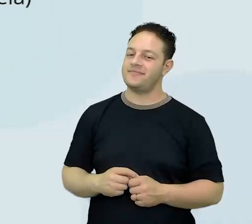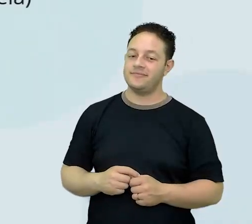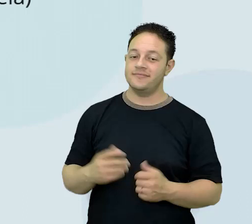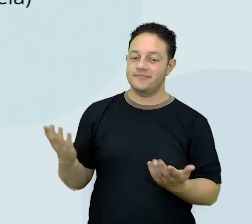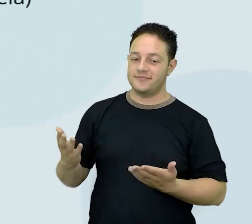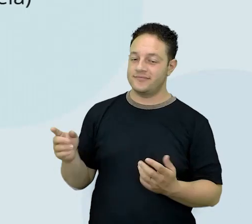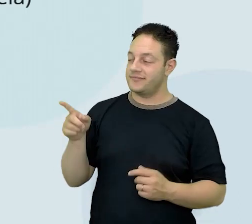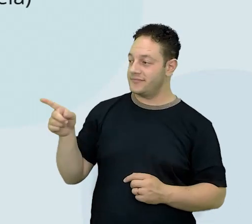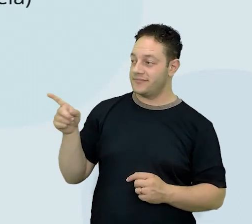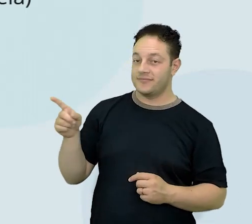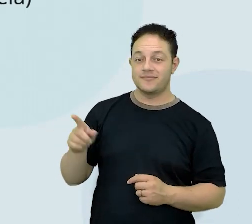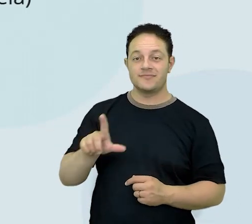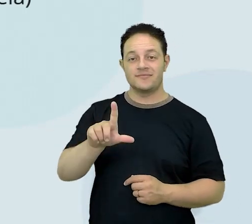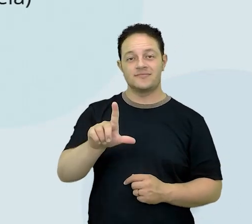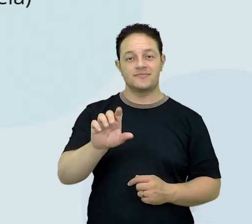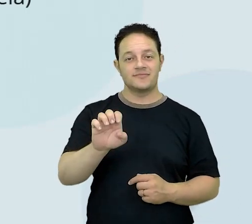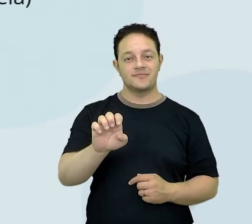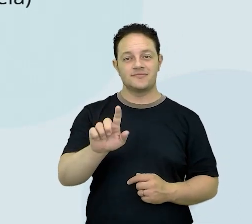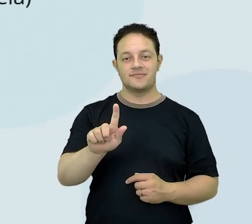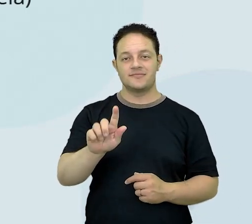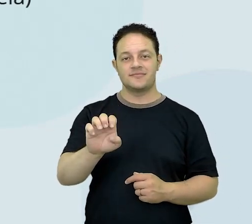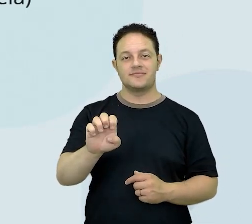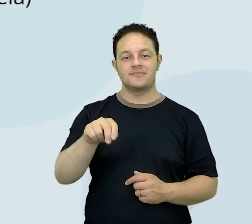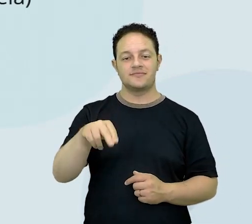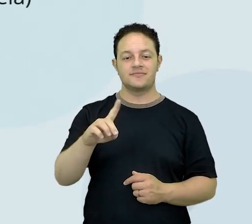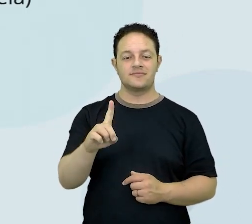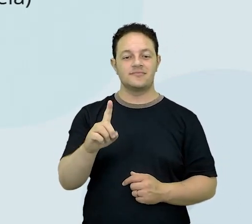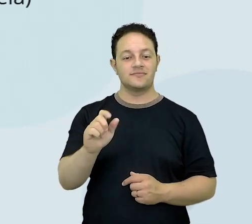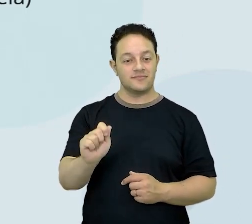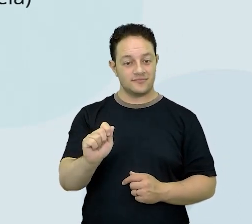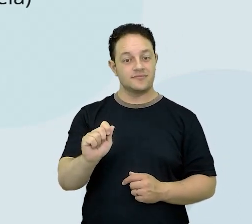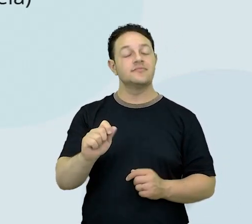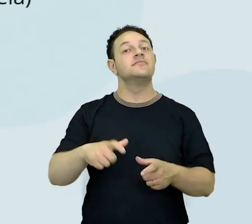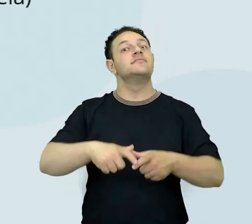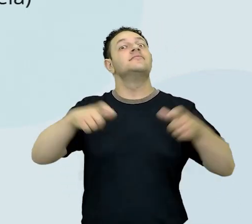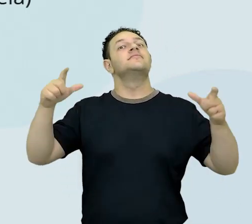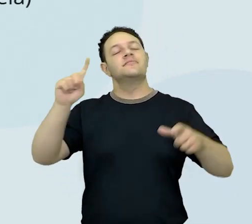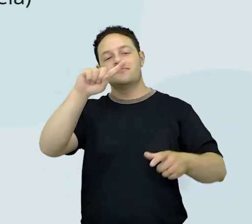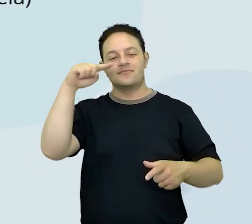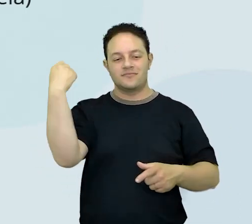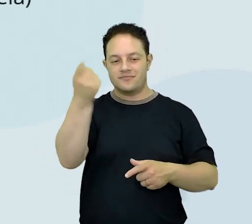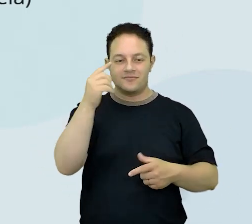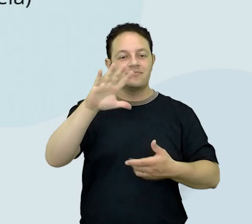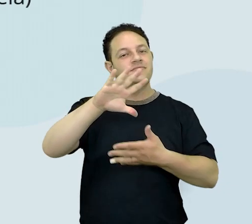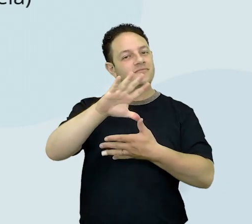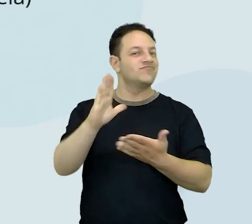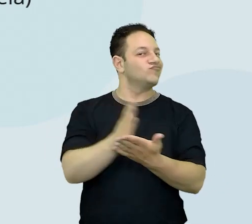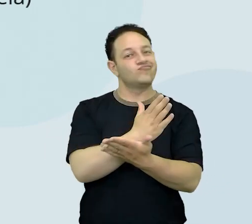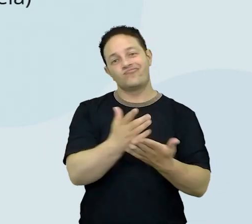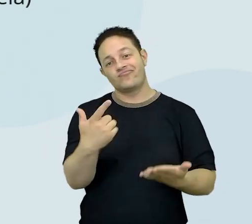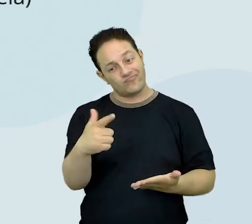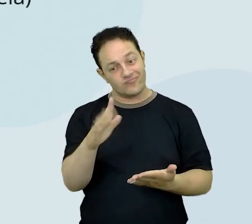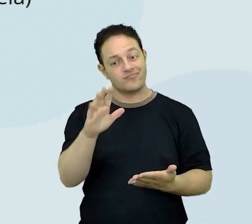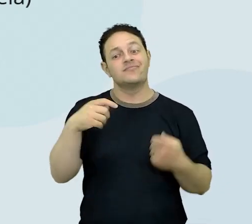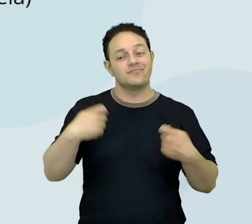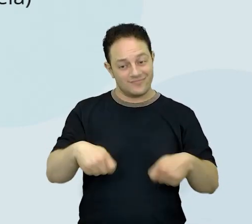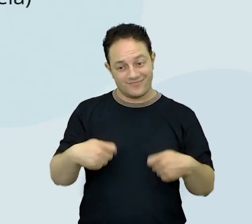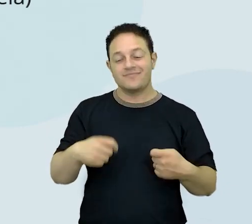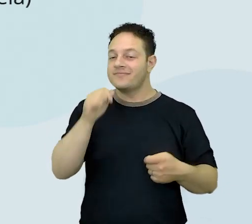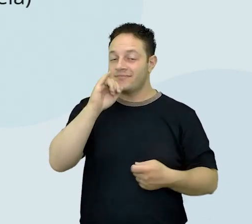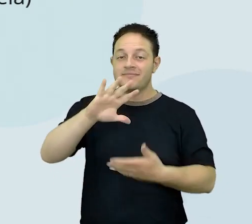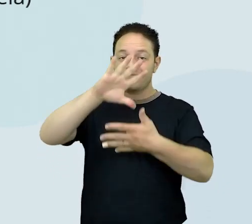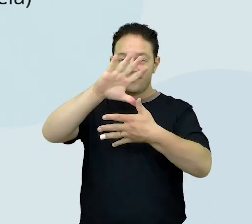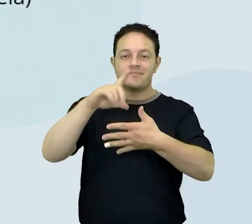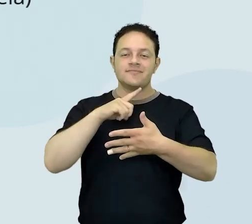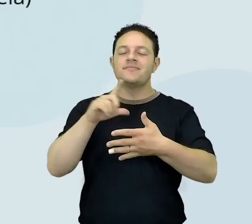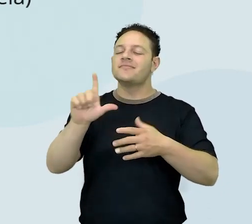lá. Bem, todo mapa também, deveria ter legenda, tem mapas que não tem legenda.